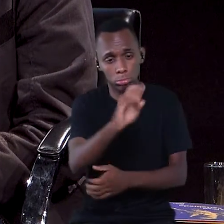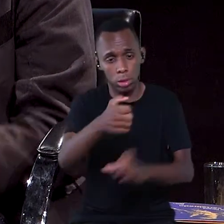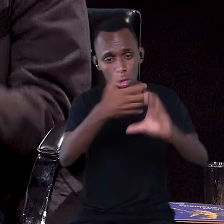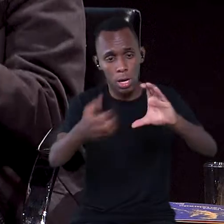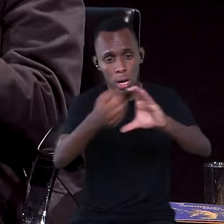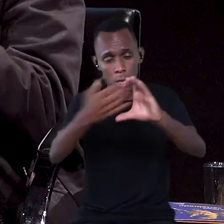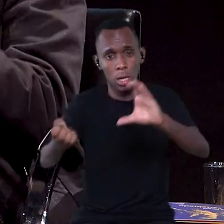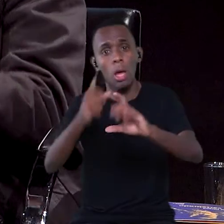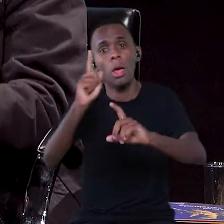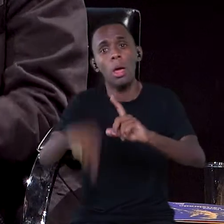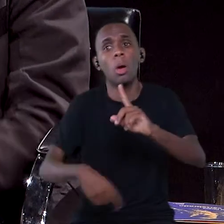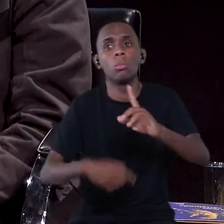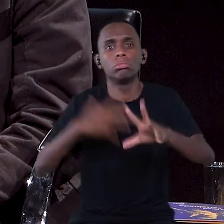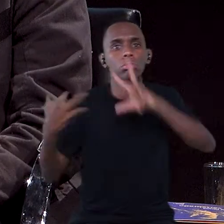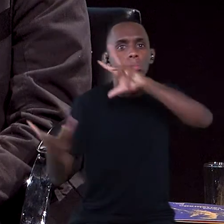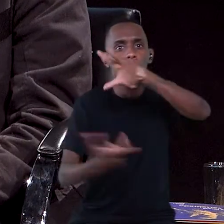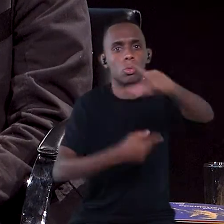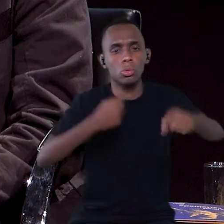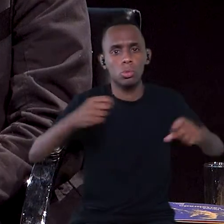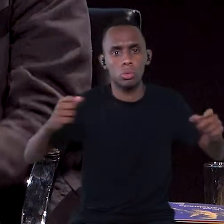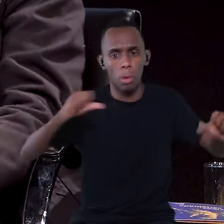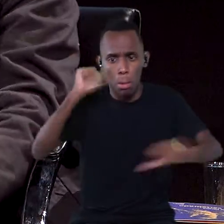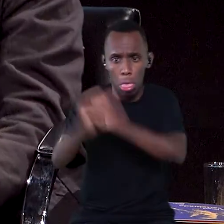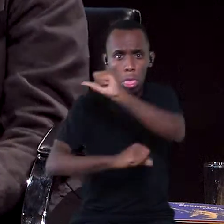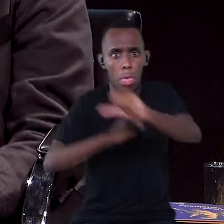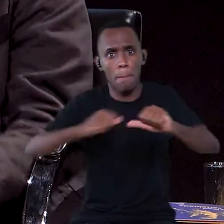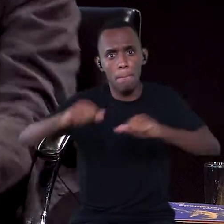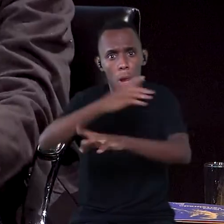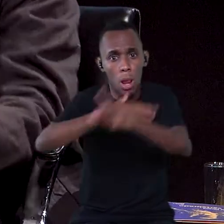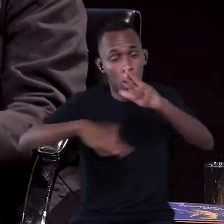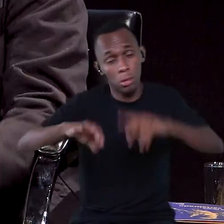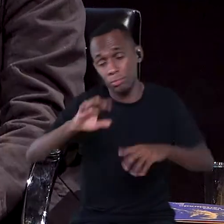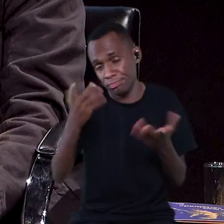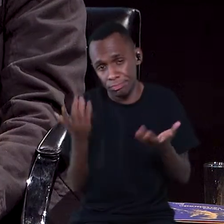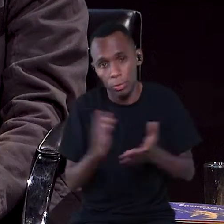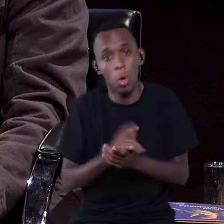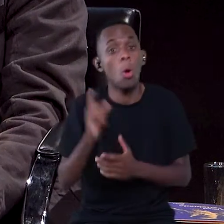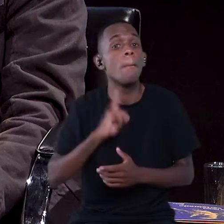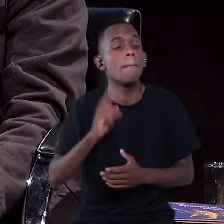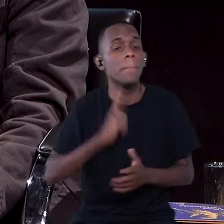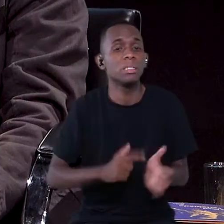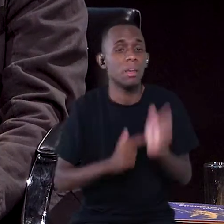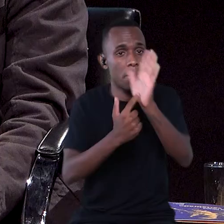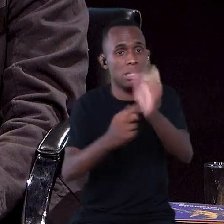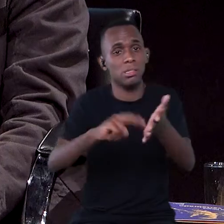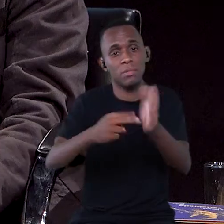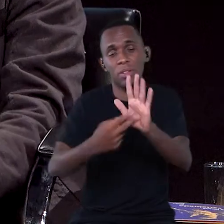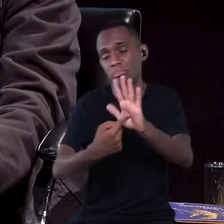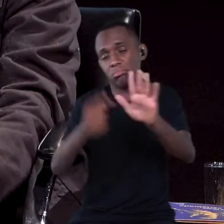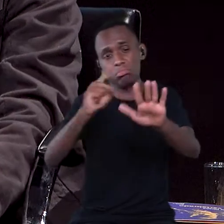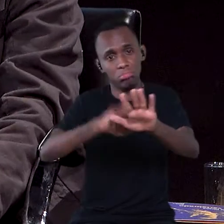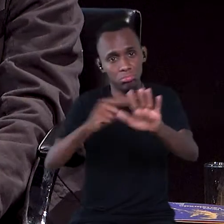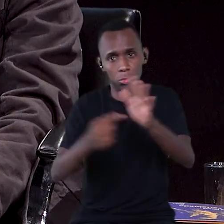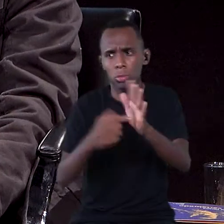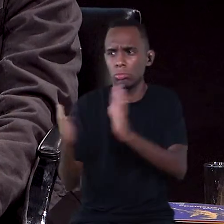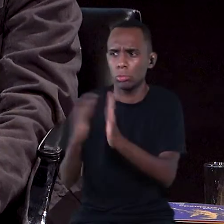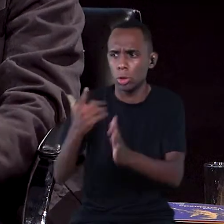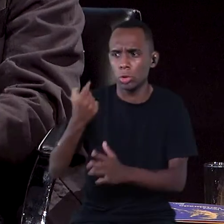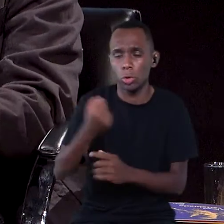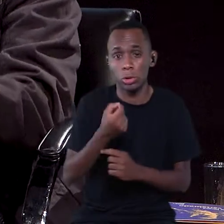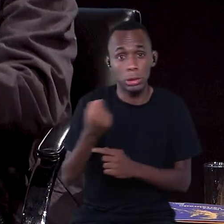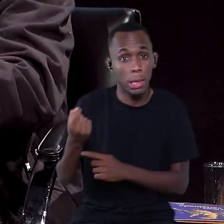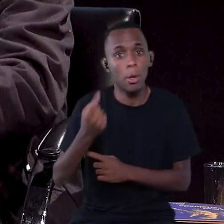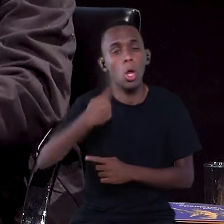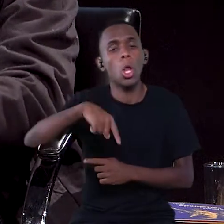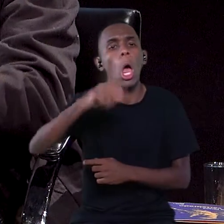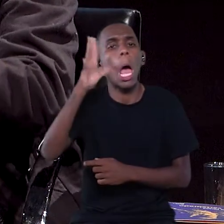ideia de um mundo em colapso. Minas é só metáfora desse mundo em colapso. Esse início dos anos 2000,